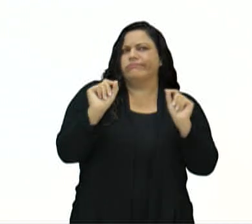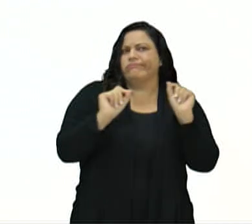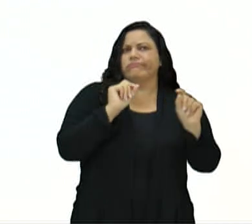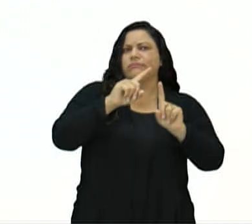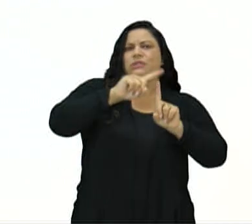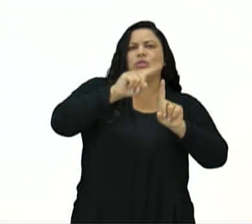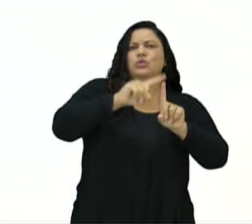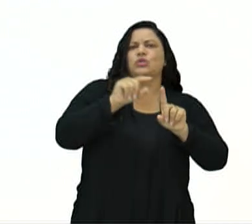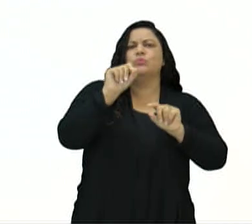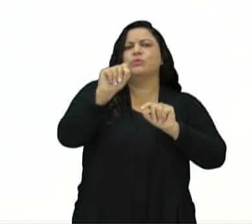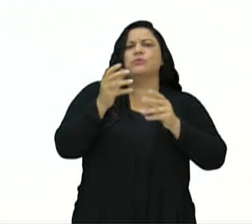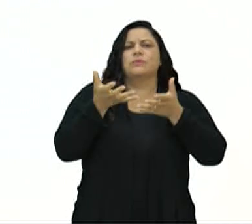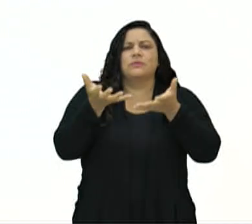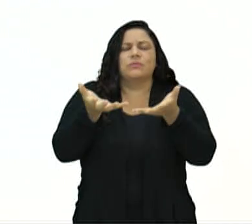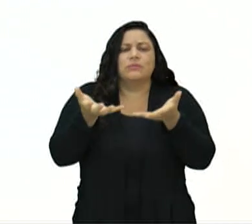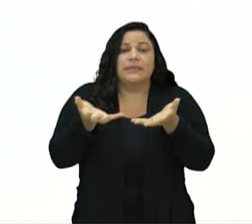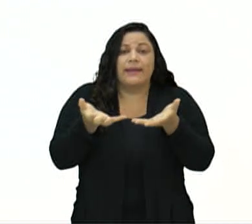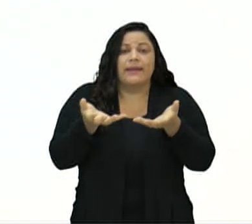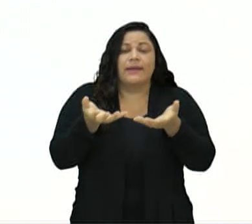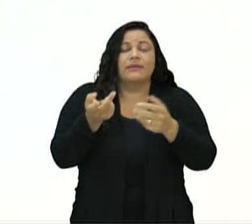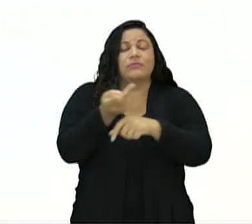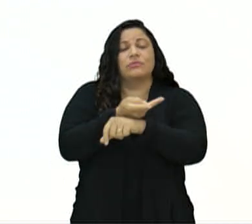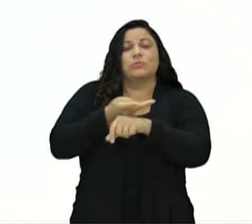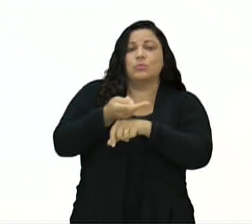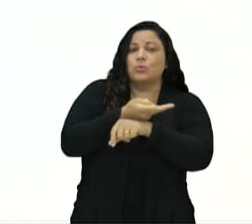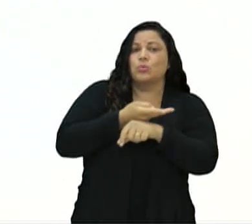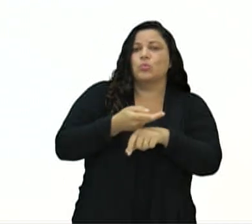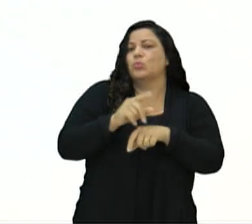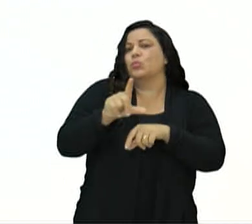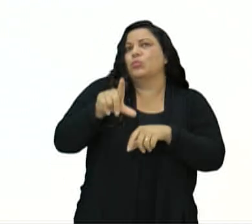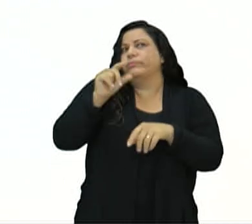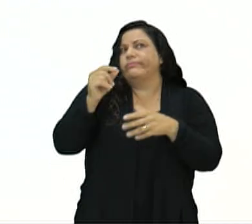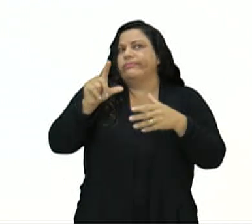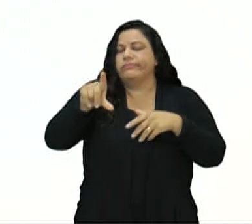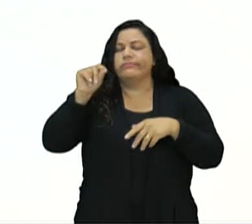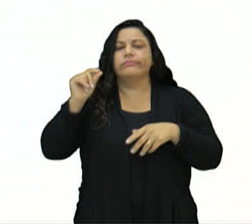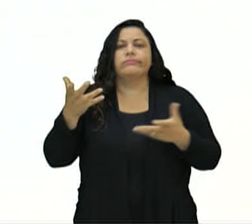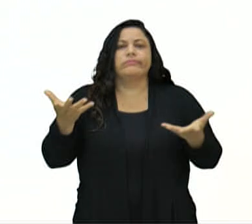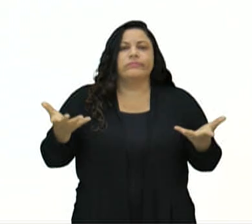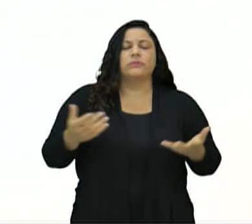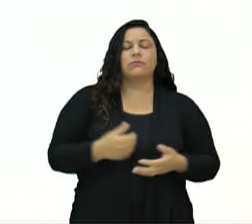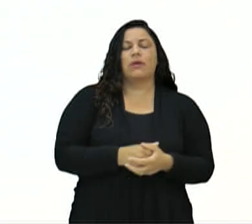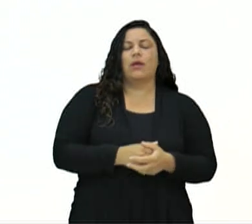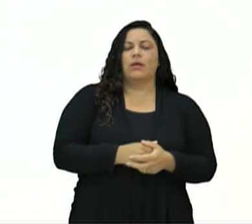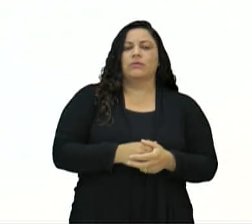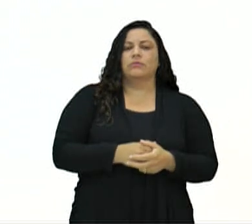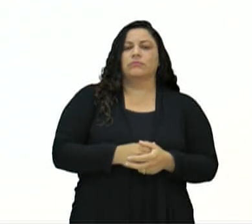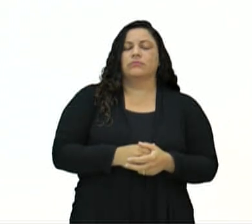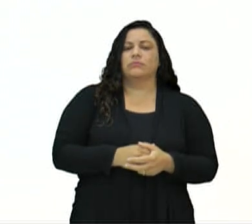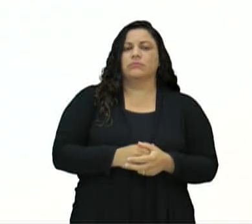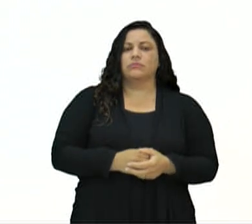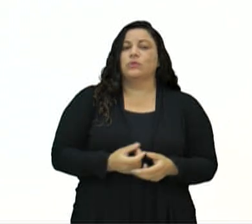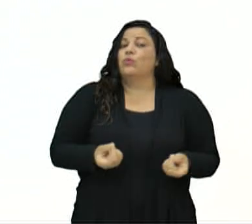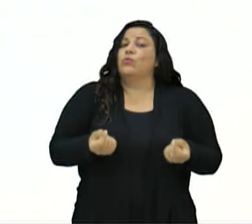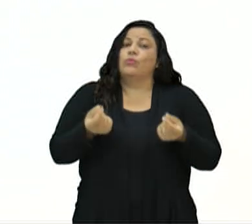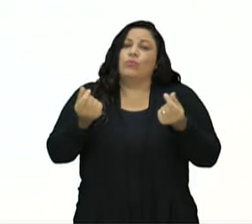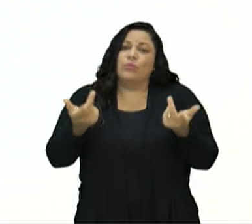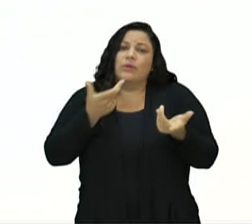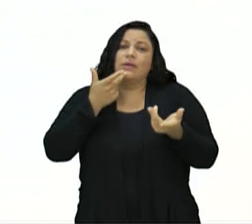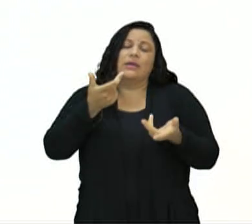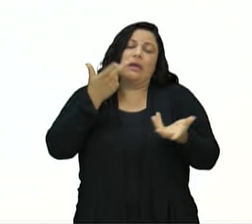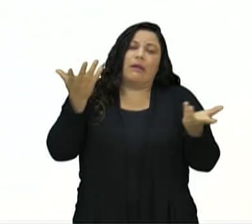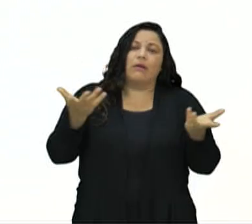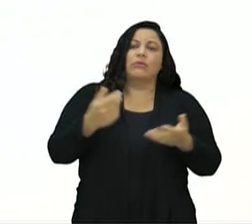imóvel que tu buscas. La ubicación, la región, um preço aproximado, se hay que